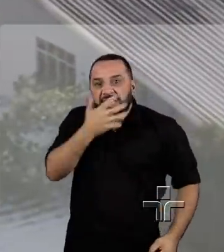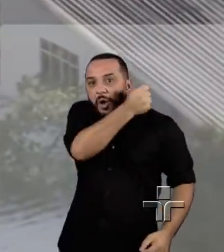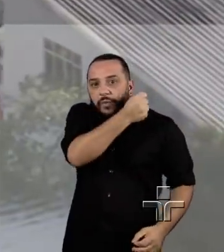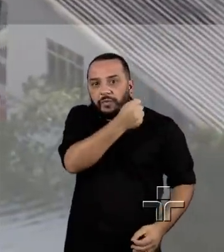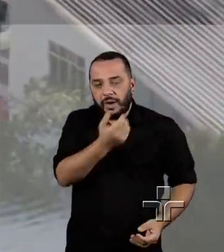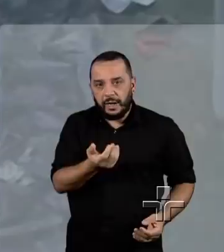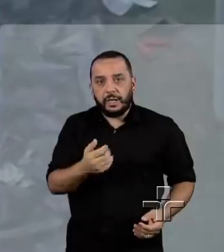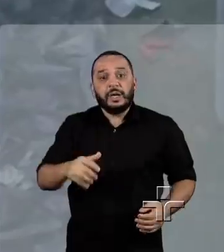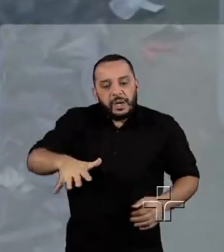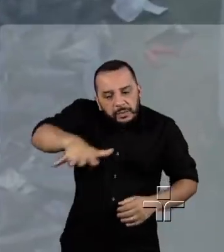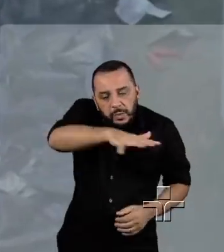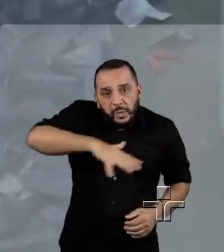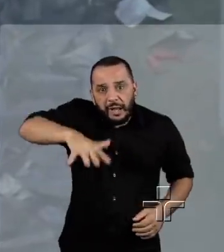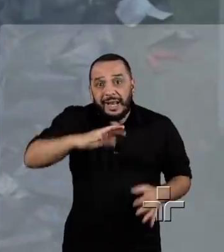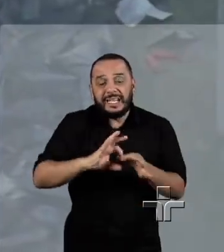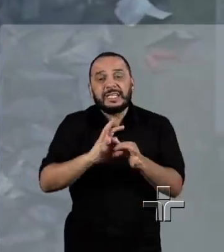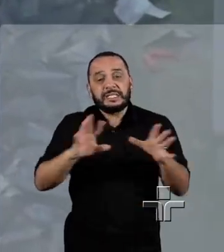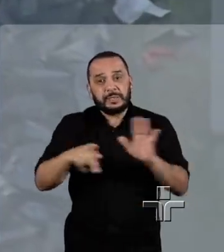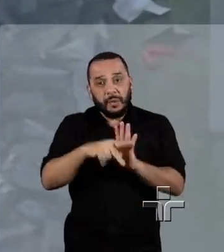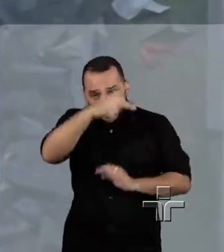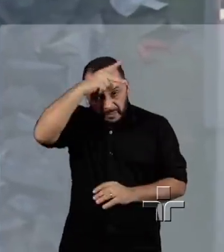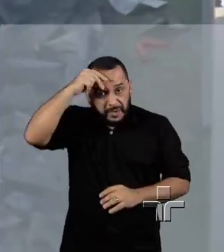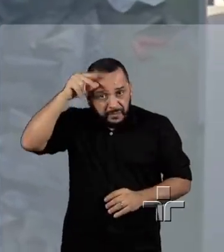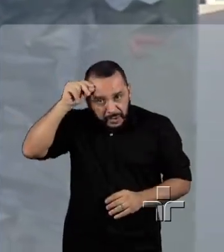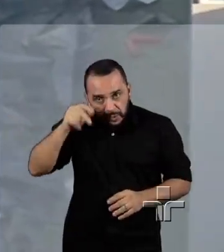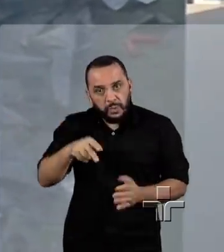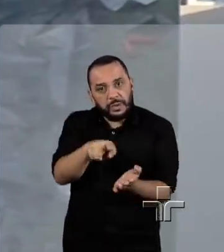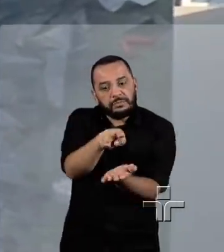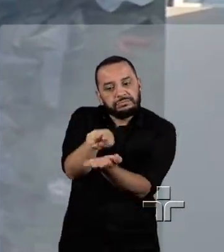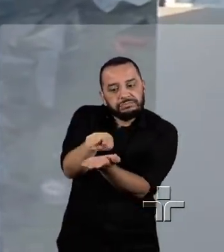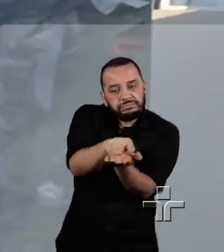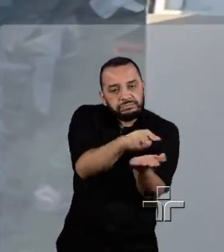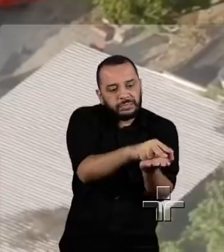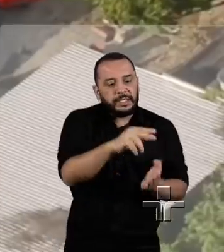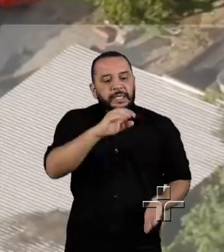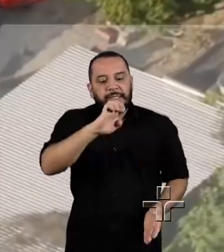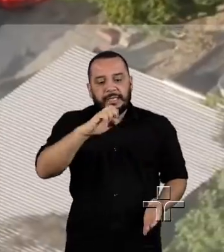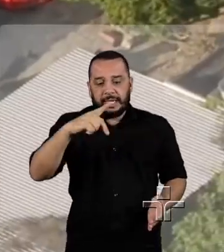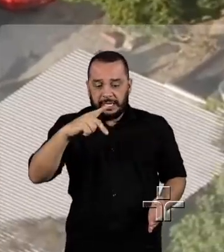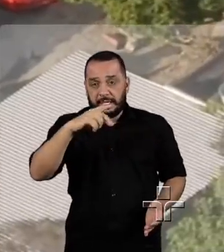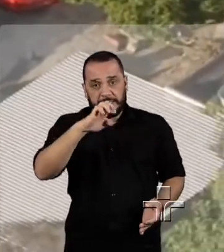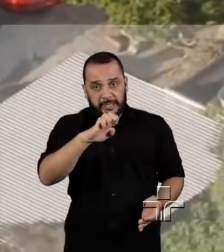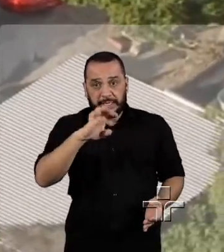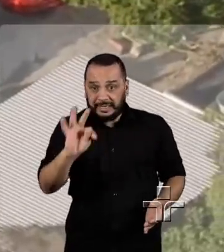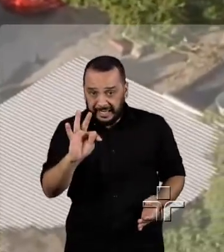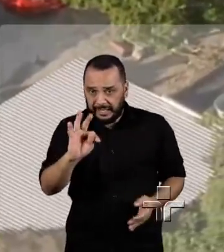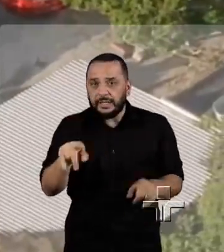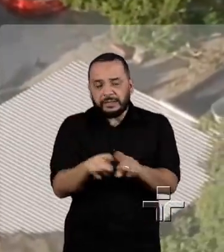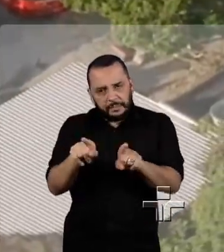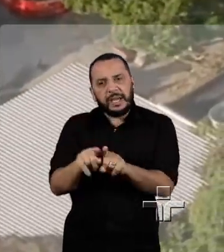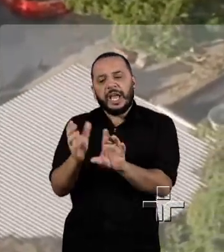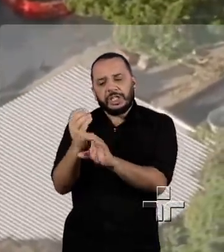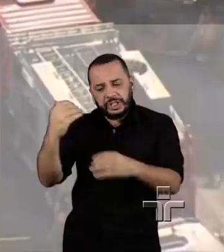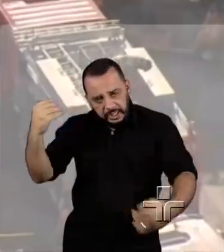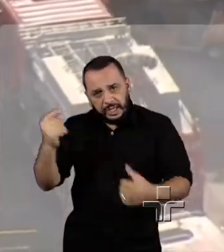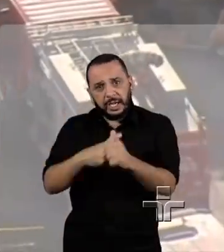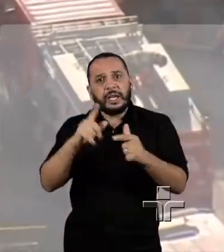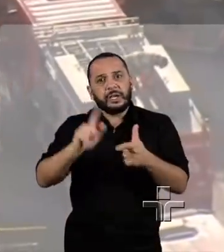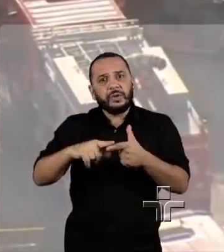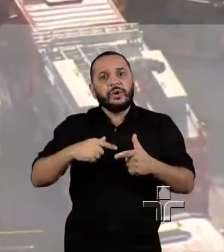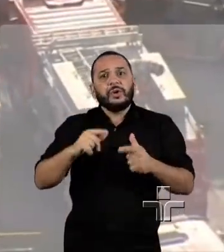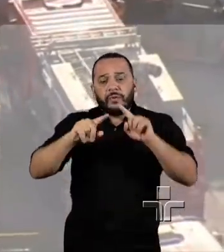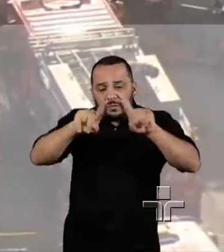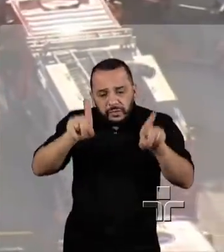não tinha licença da prefeitura para funcionar como alojamento. Também foram indiciados engenheiros do clube e funcionários da empresa responsável